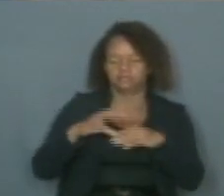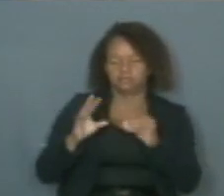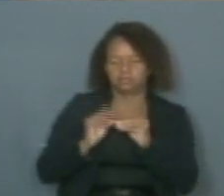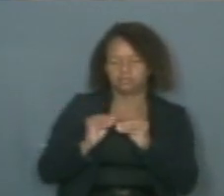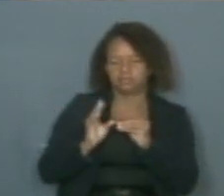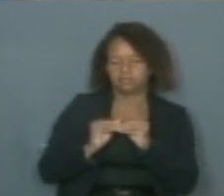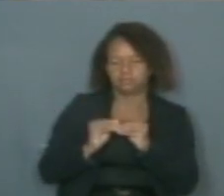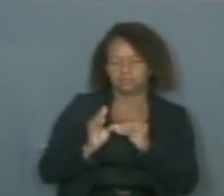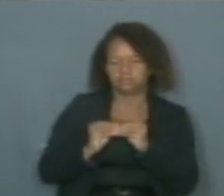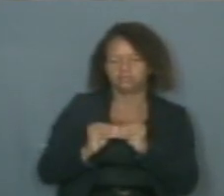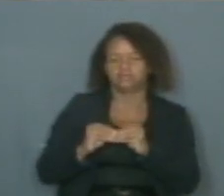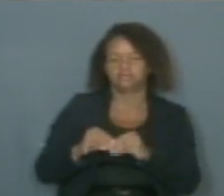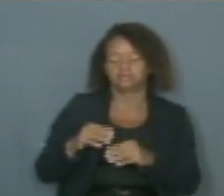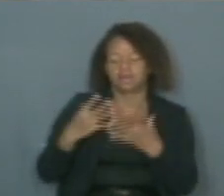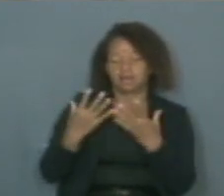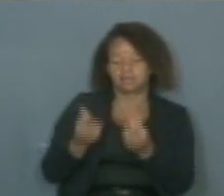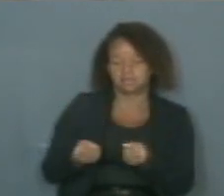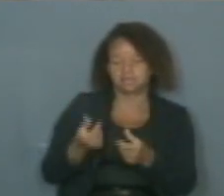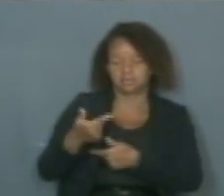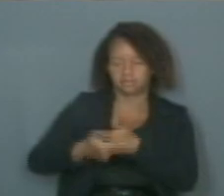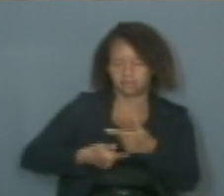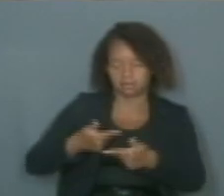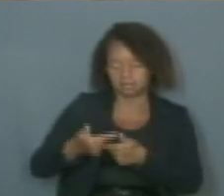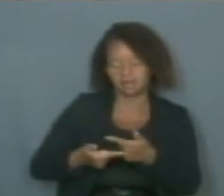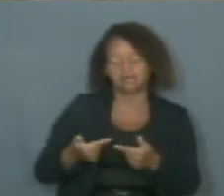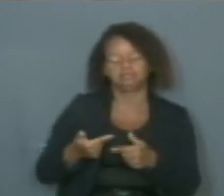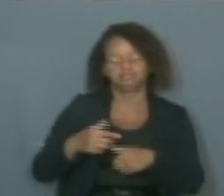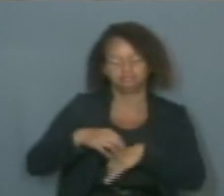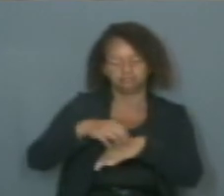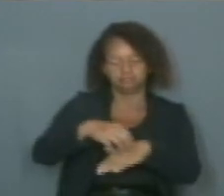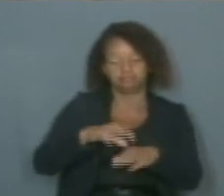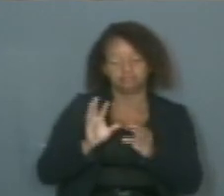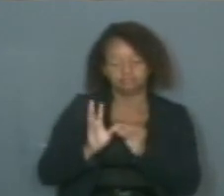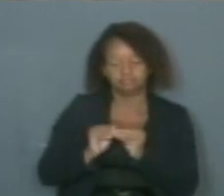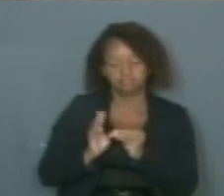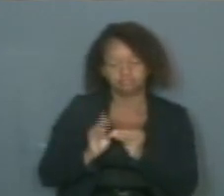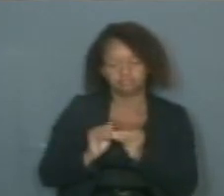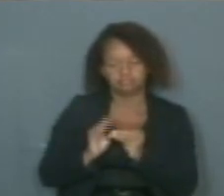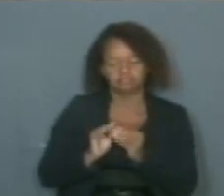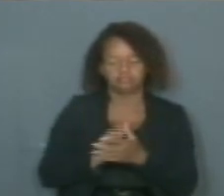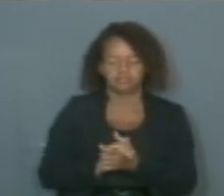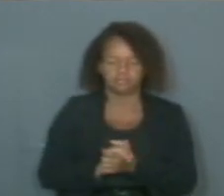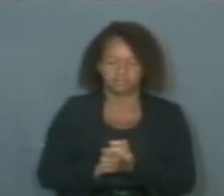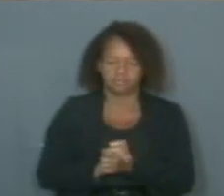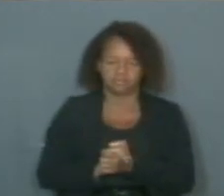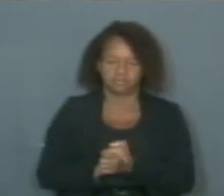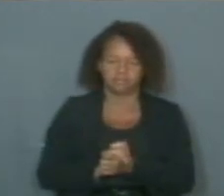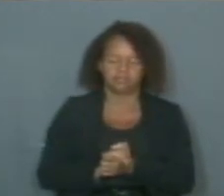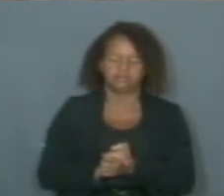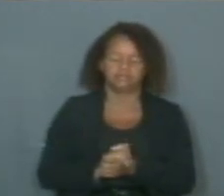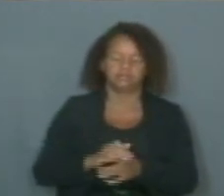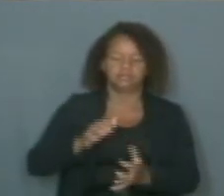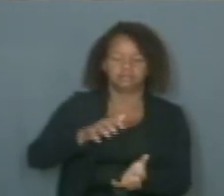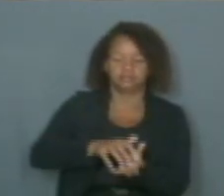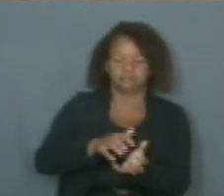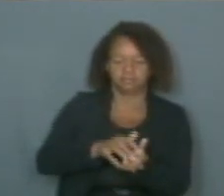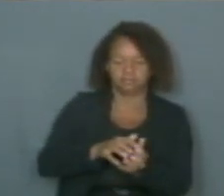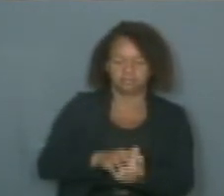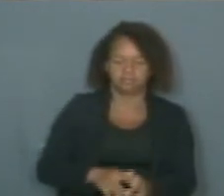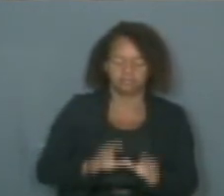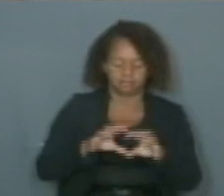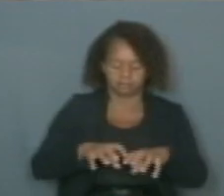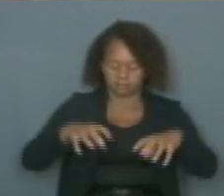ao Sindicato dos Permissionários do Transporte Complementar de Pernambuco. Eu faço essa divisão